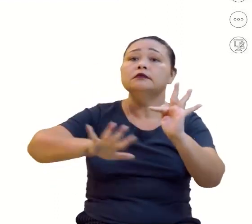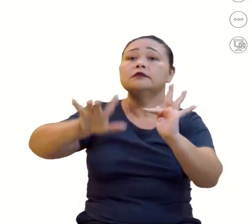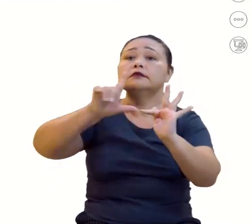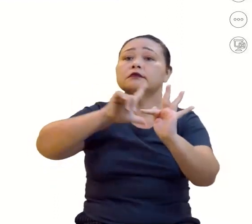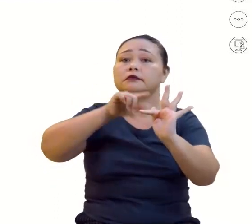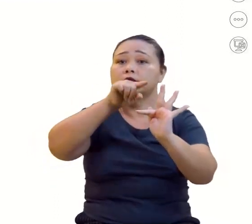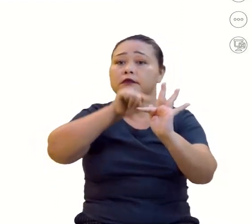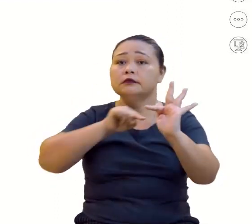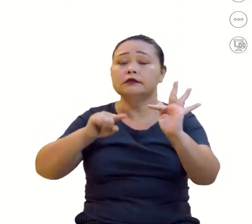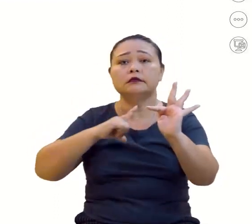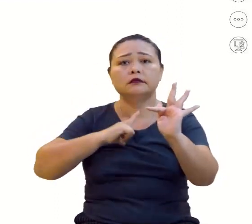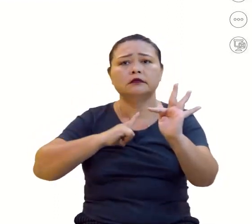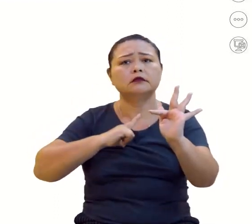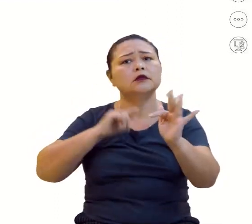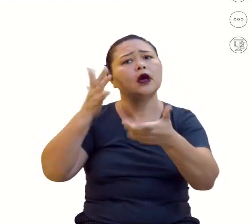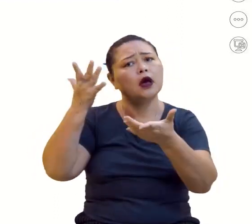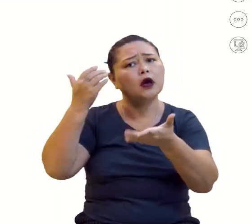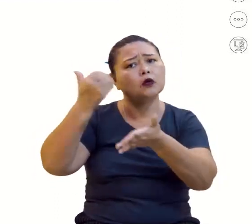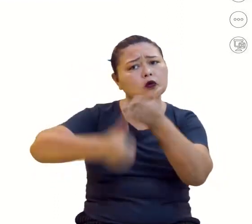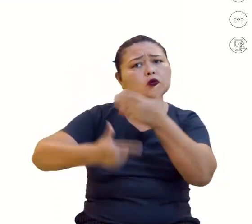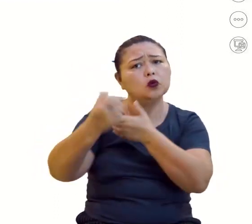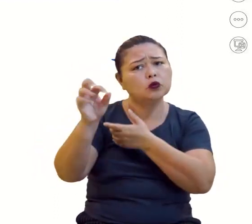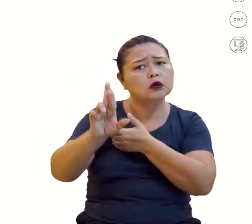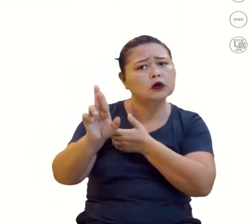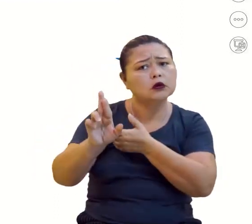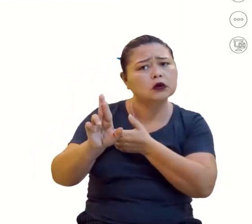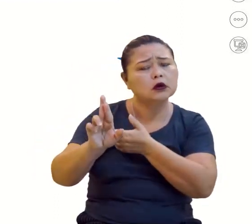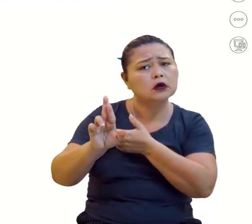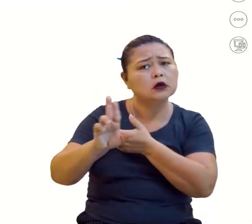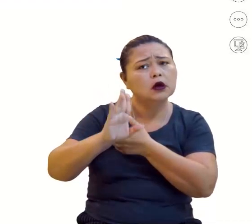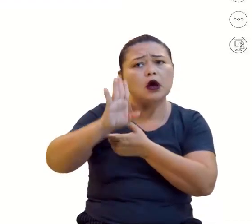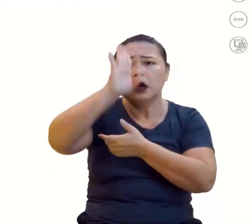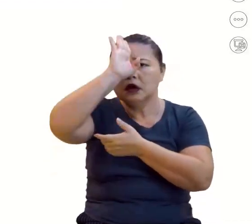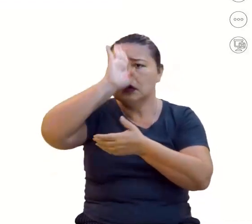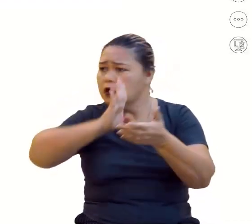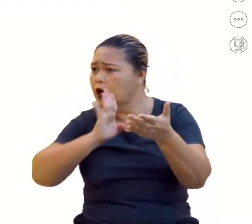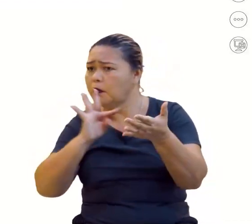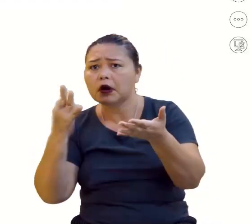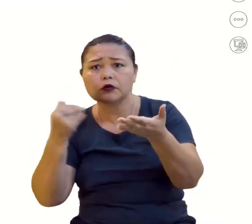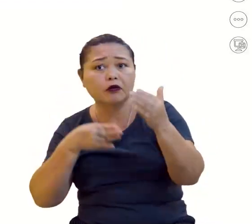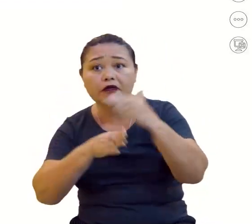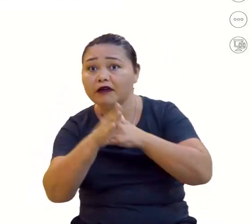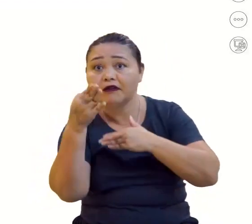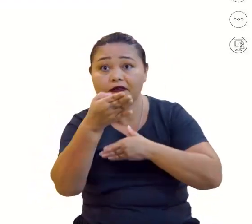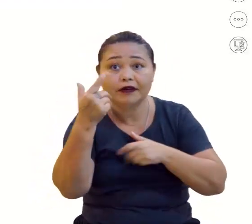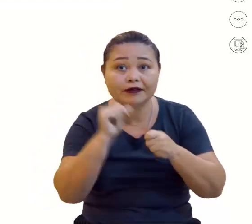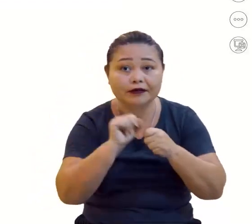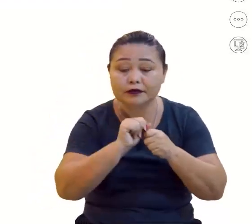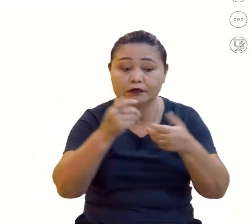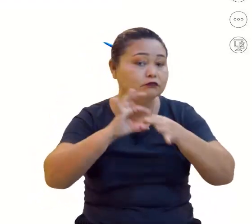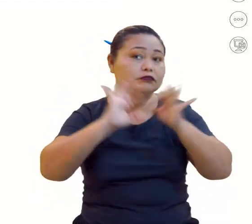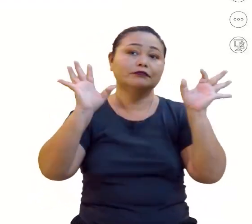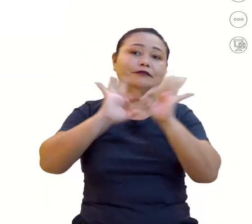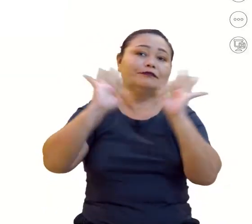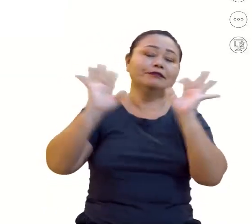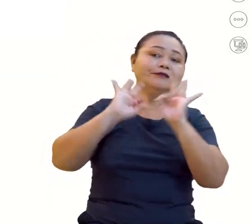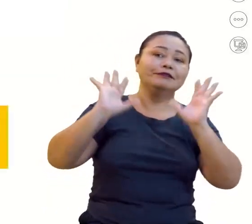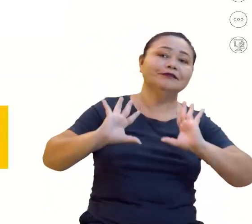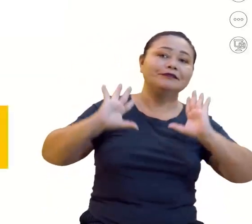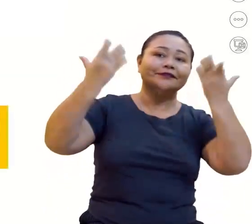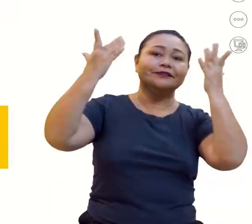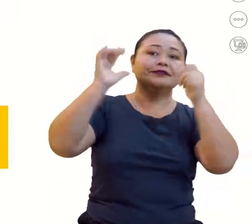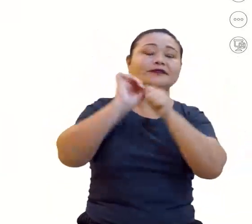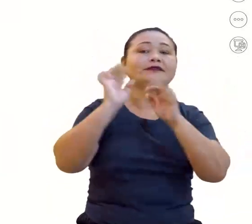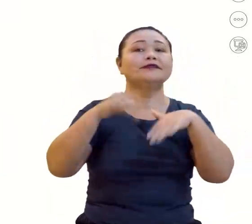como dar um desconto de R$20? Pois é. De graça para todo mundo? Já deu de... Todo mundo pode entrar, né? Entrada livre.